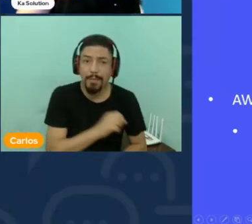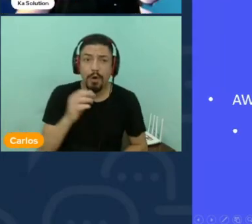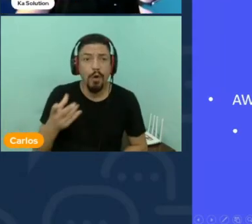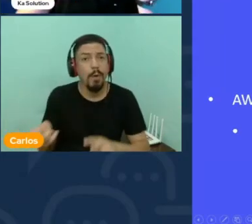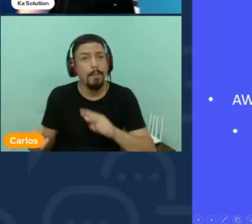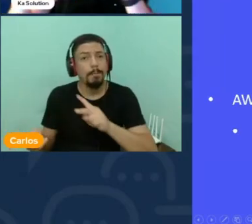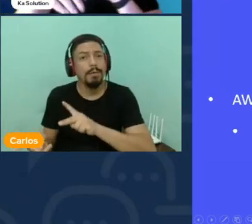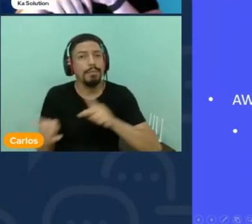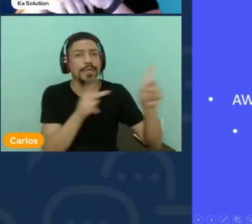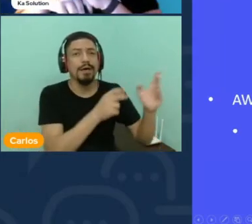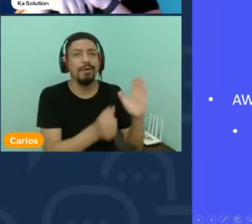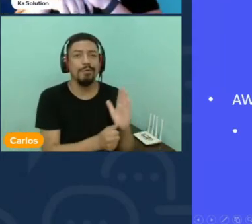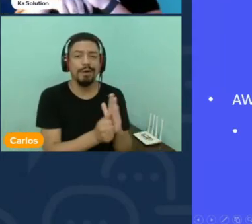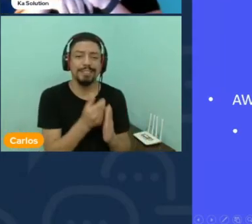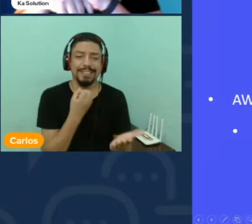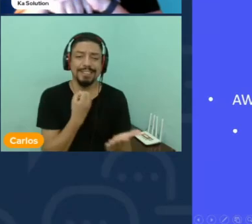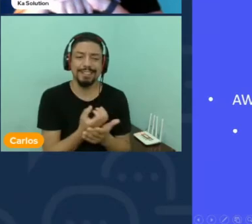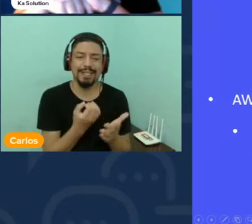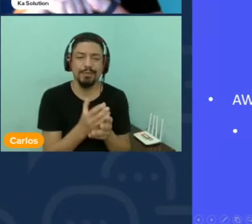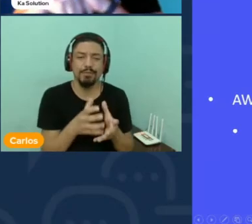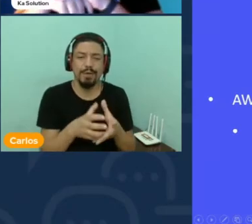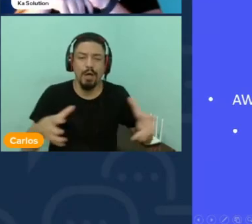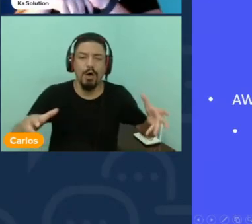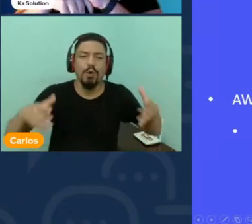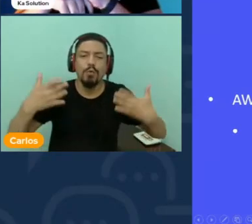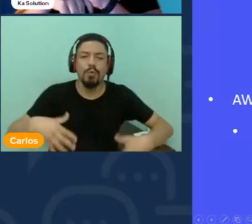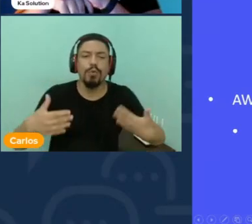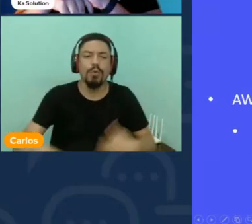uma grande quantidade aí de conteúdo.